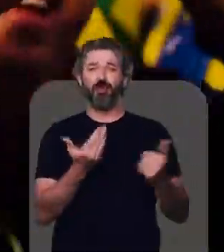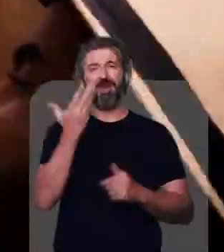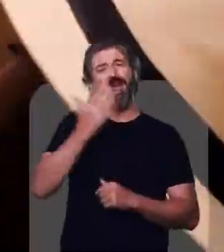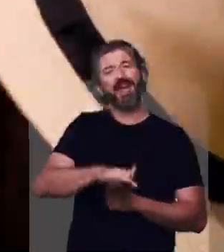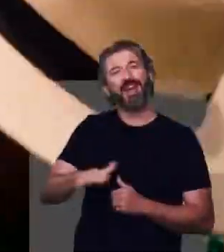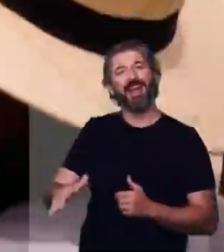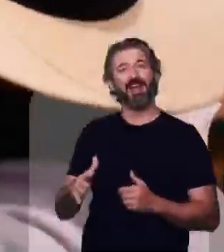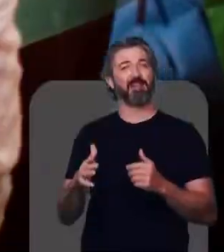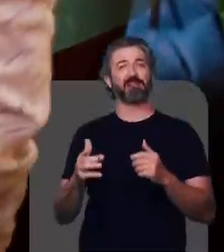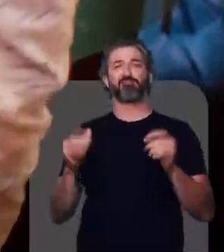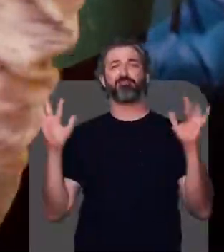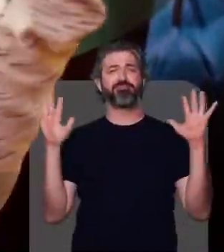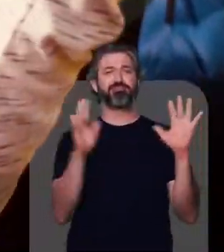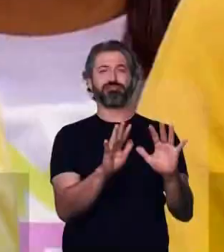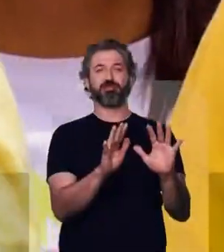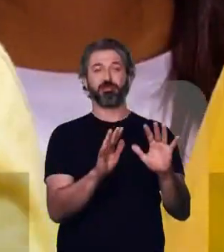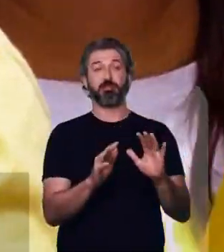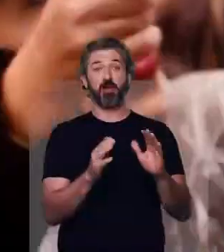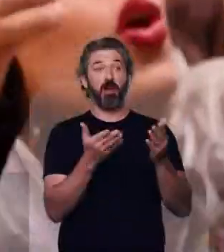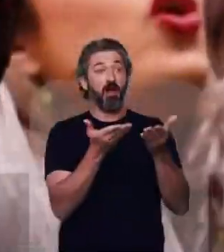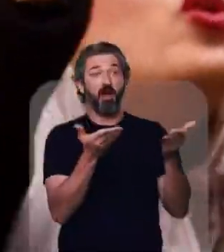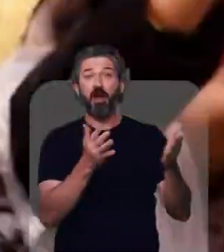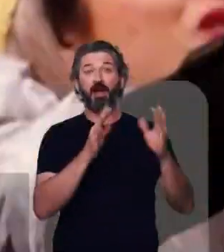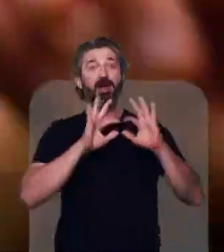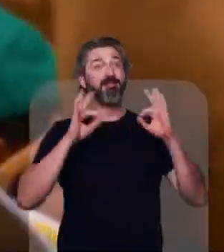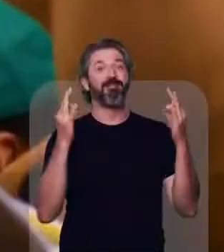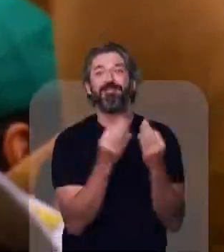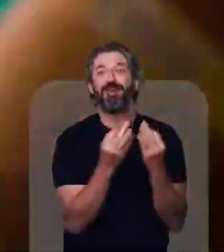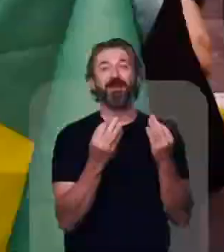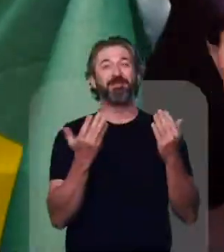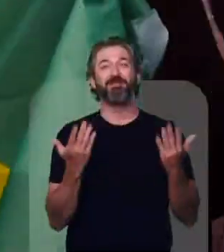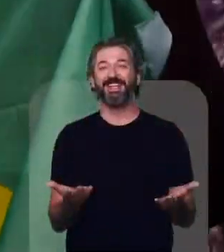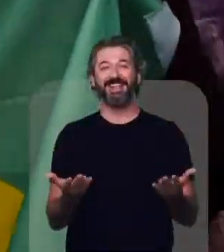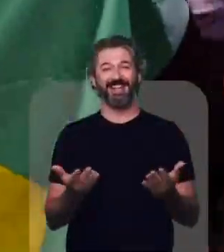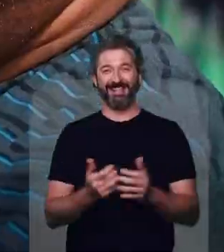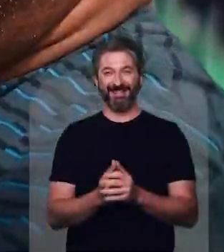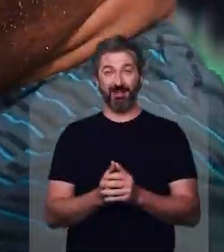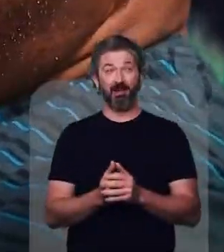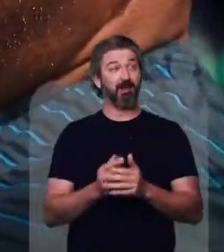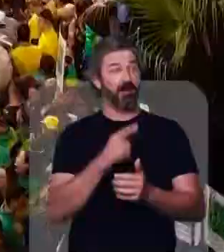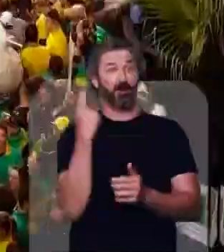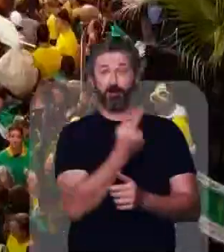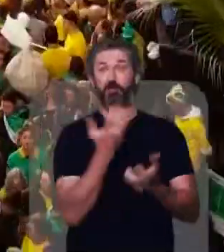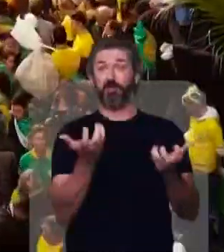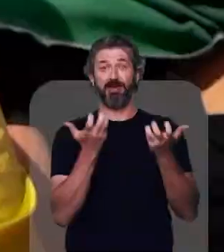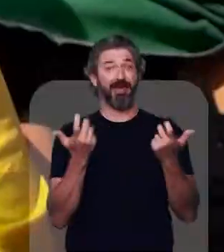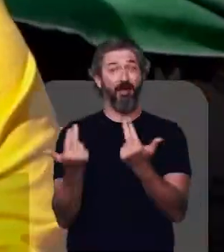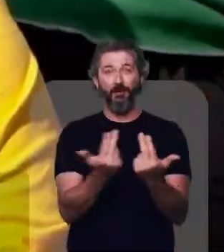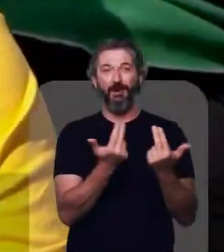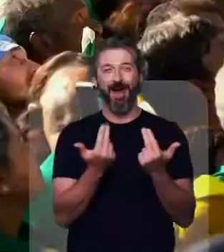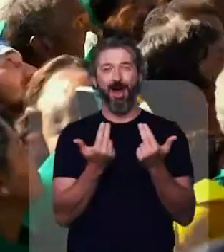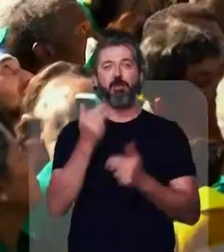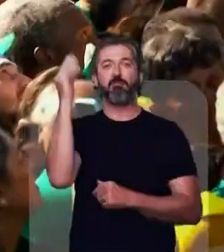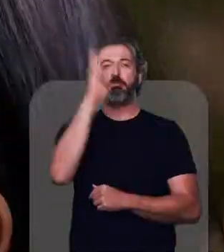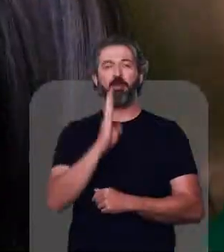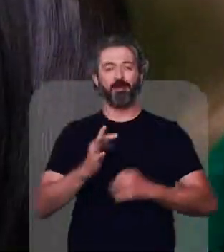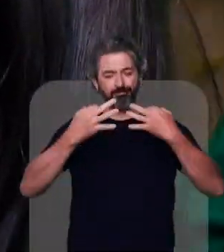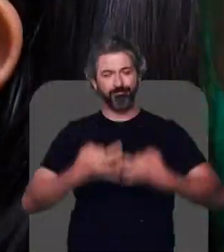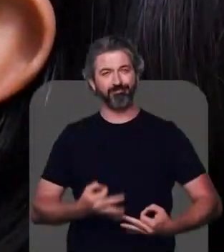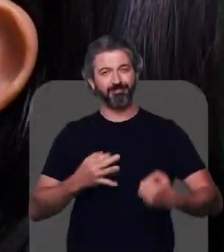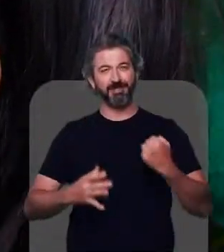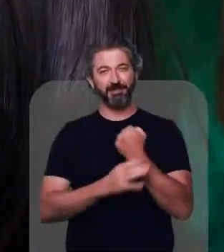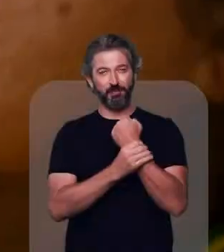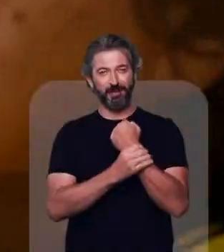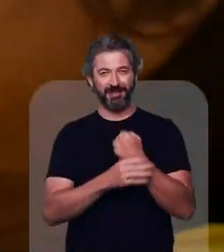tem a juventude, as crianças. Isso é a família. E todos querem a mesma coisa. Um